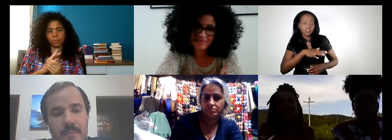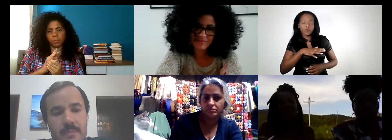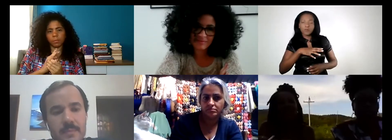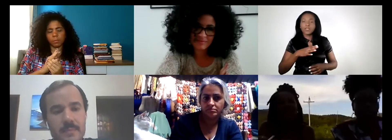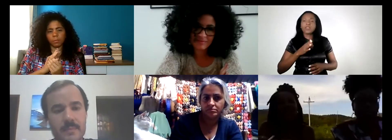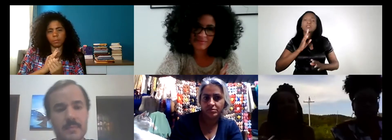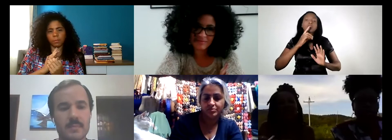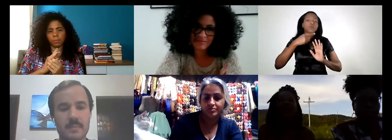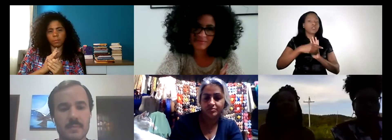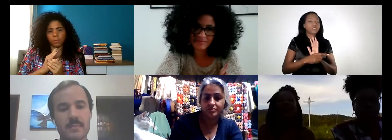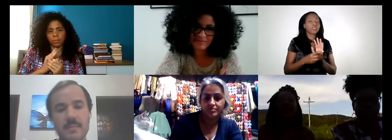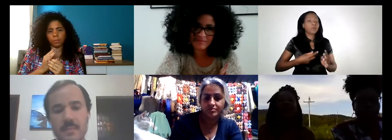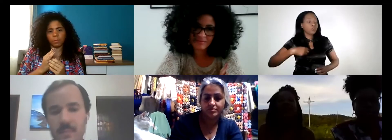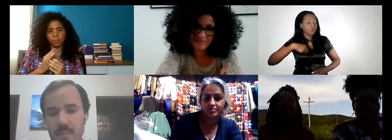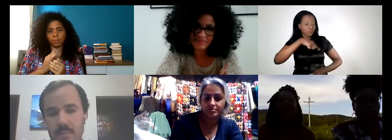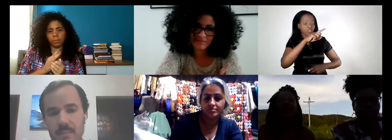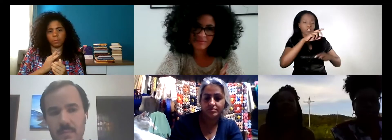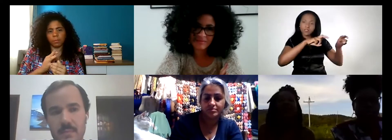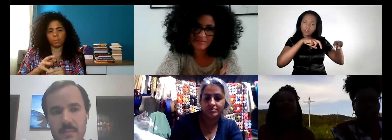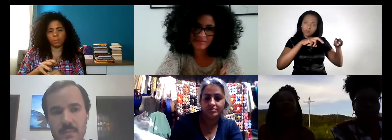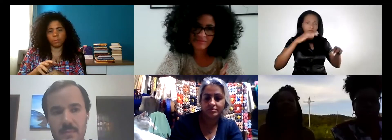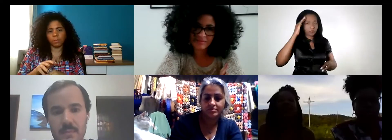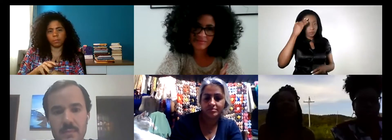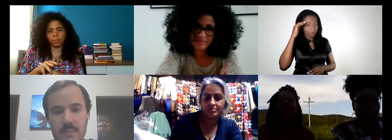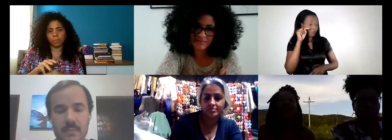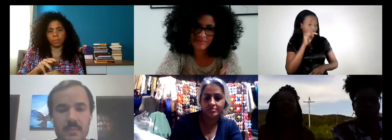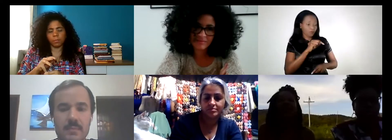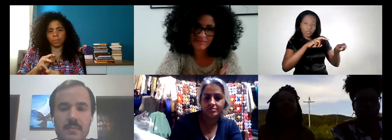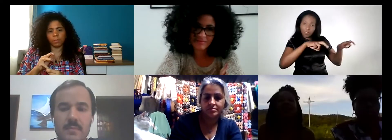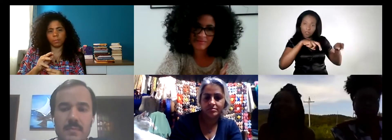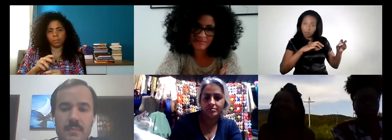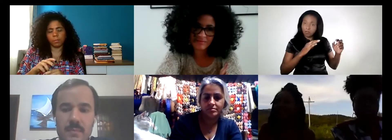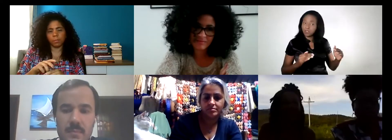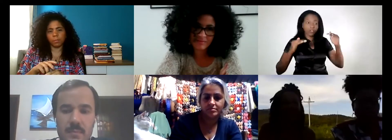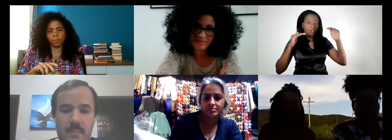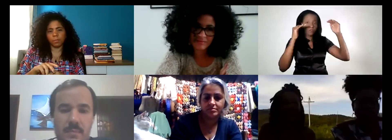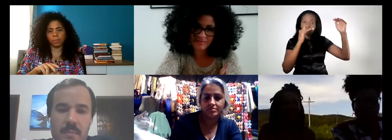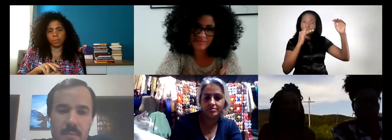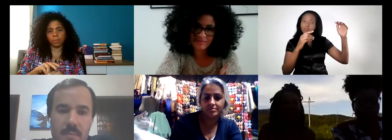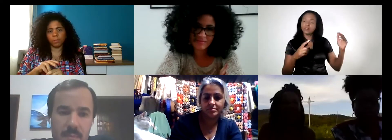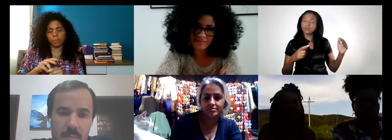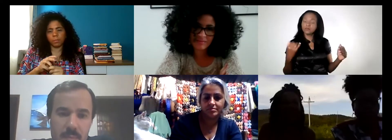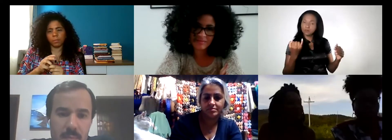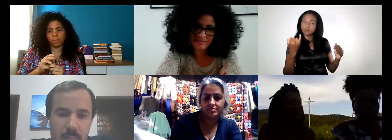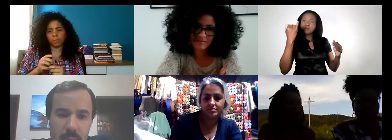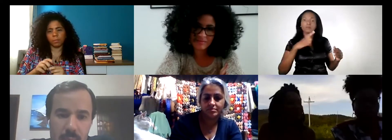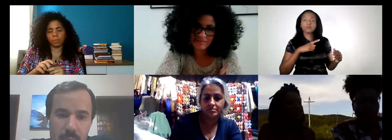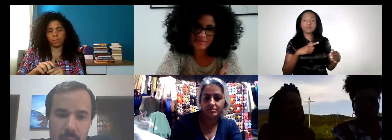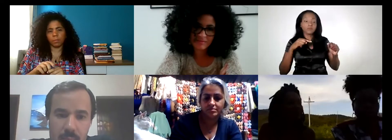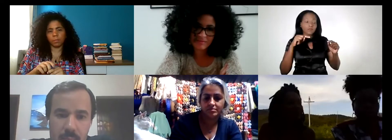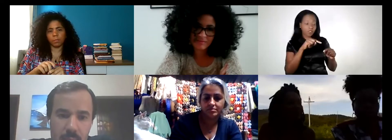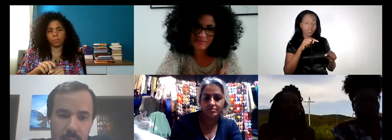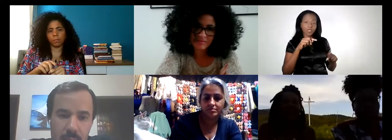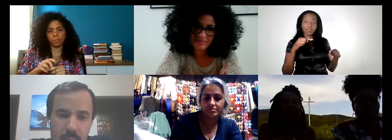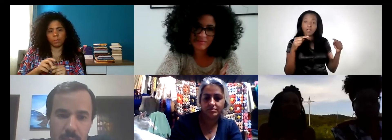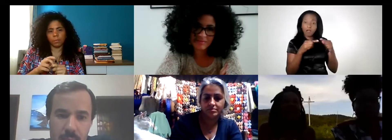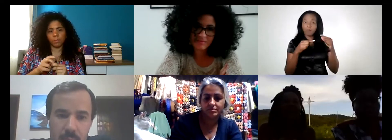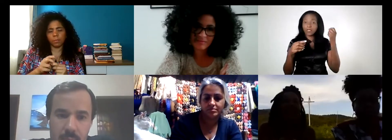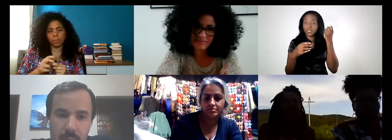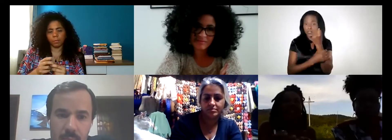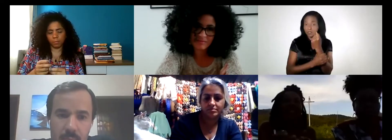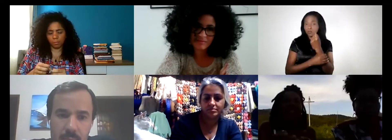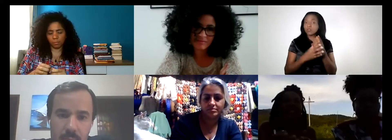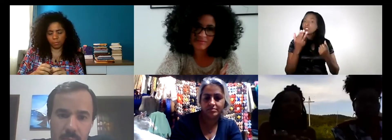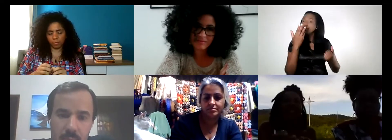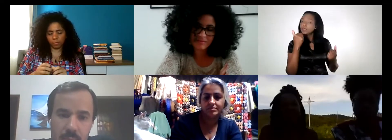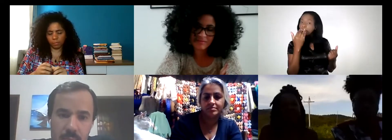roça, né, e entender que essa roça é soberania alimentar, ela é segurança alimentar, e ela